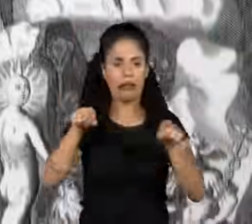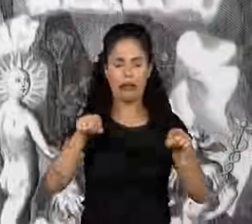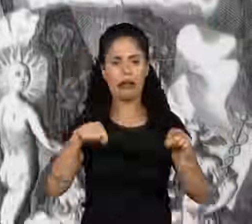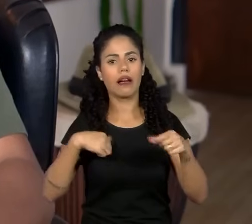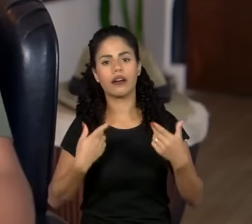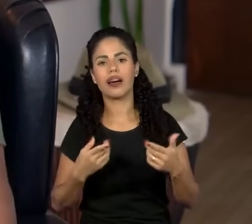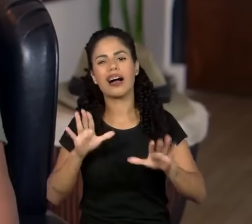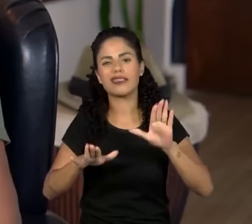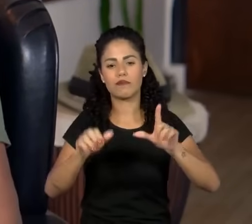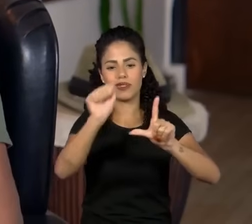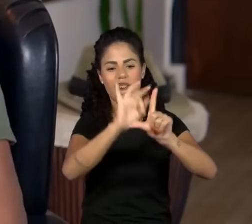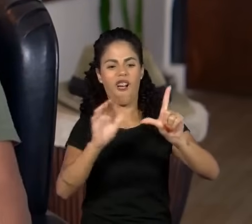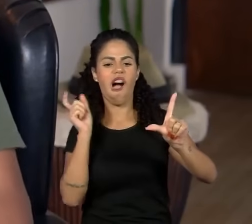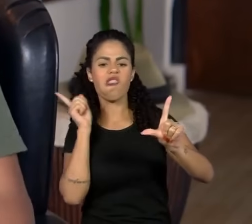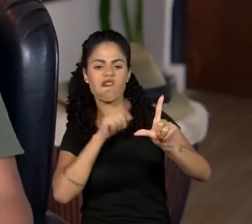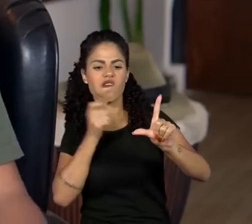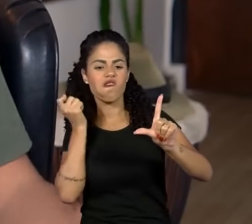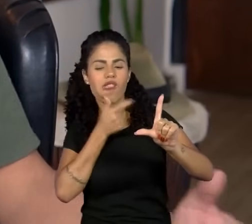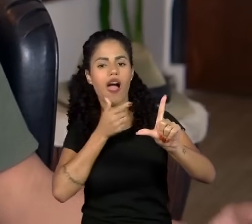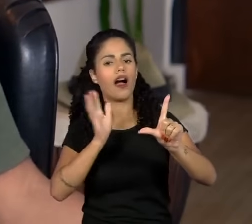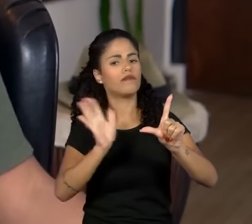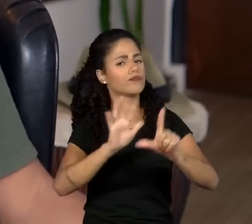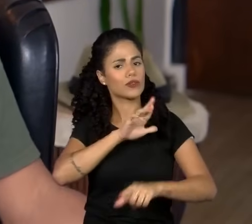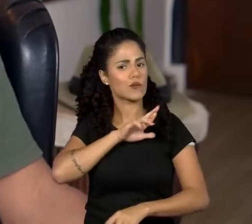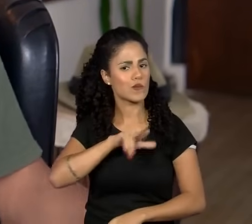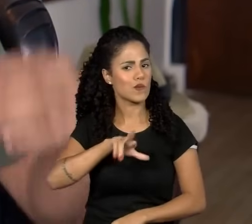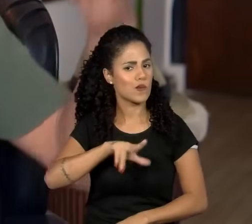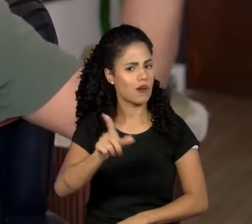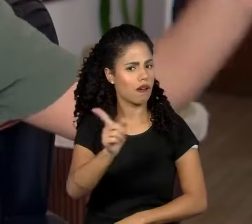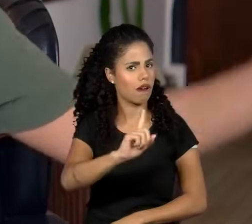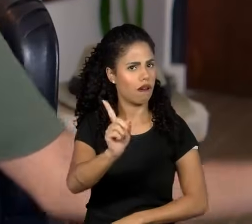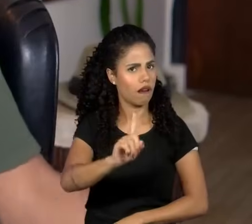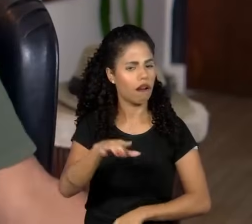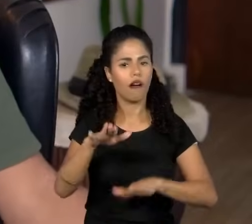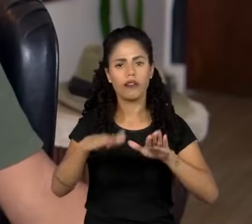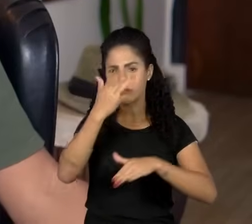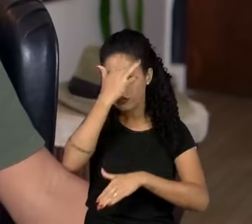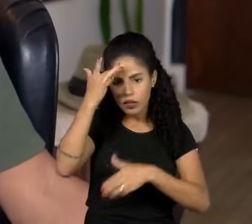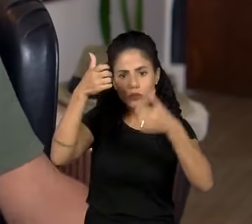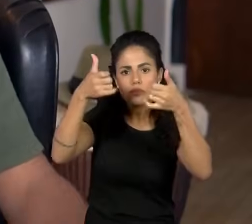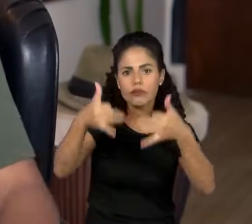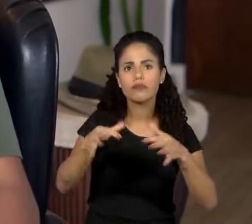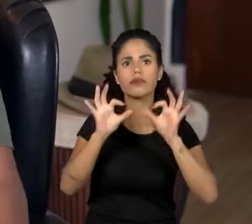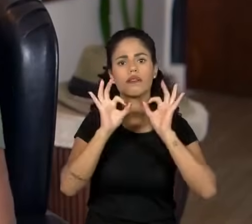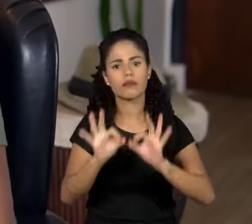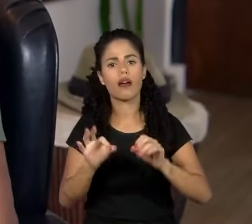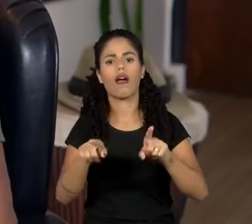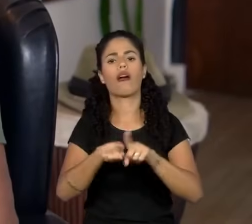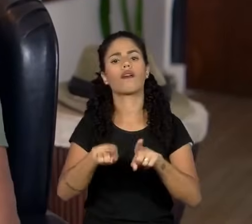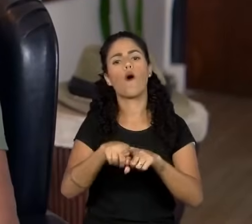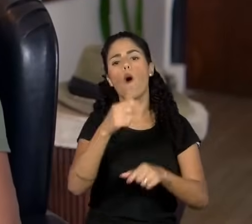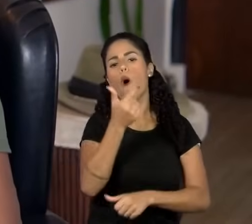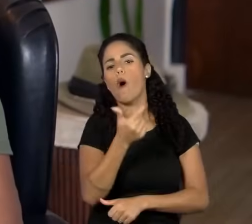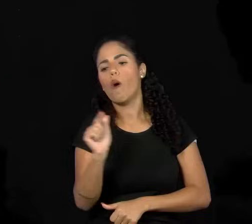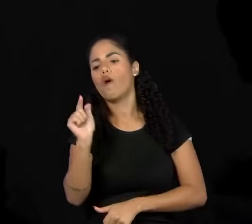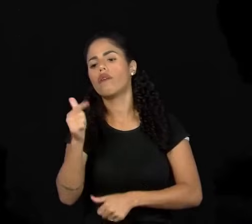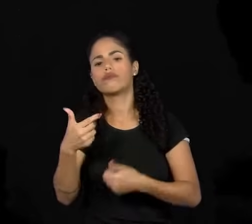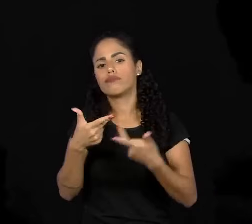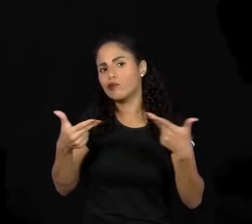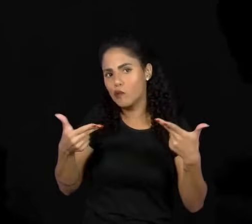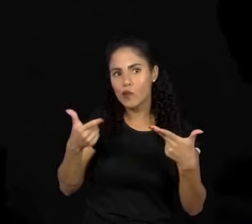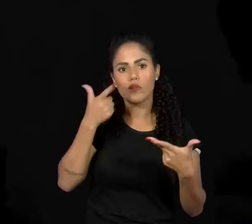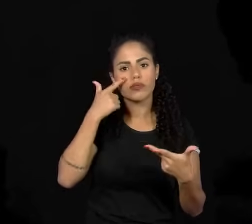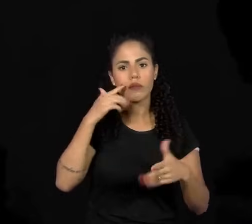meme, né? Sagitário não tem responsabilidade, Escorpião é voltado para o sexo,